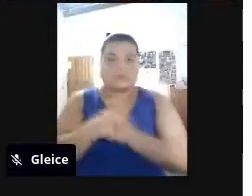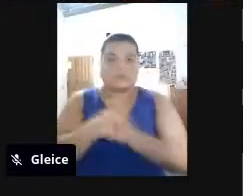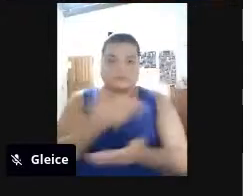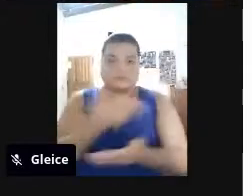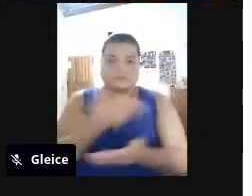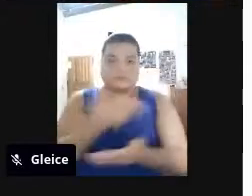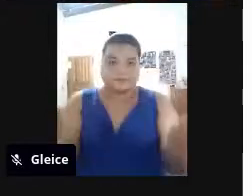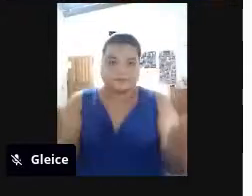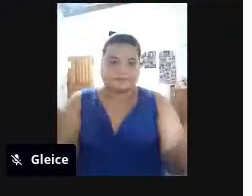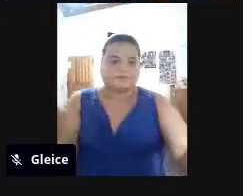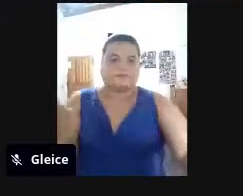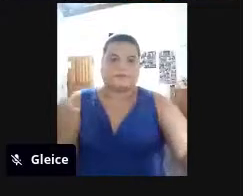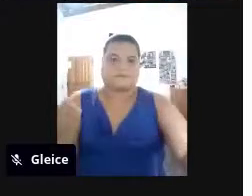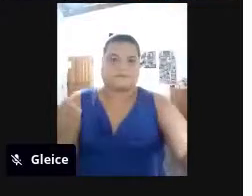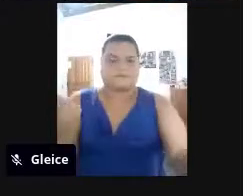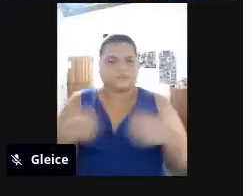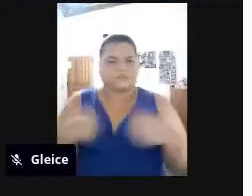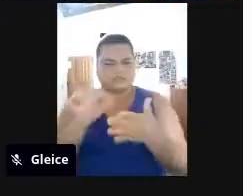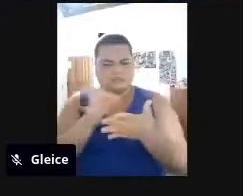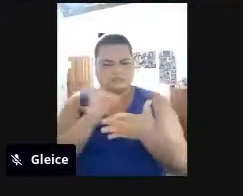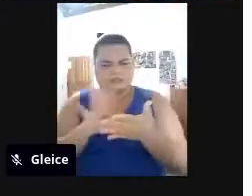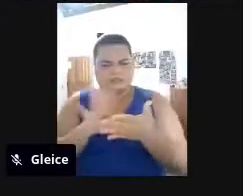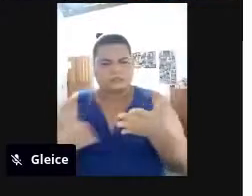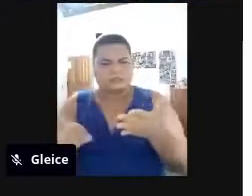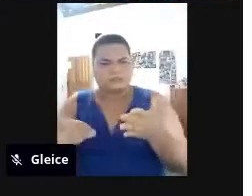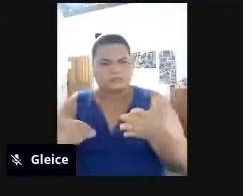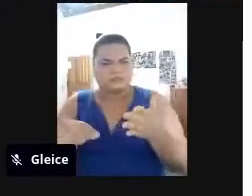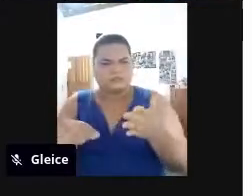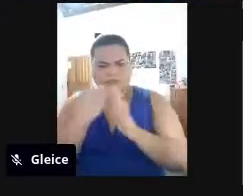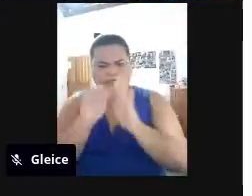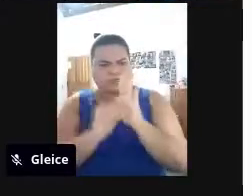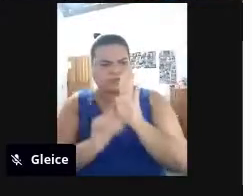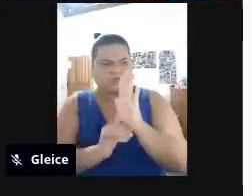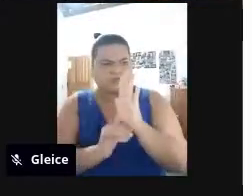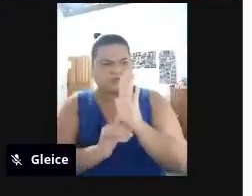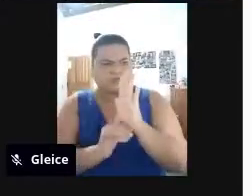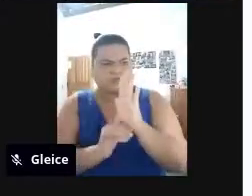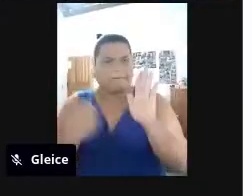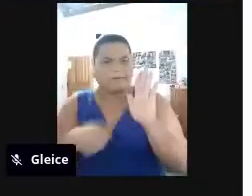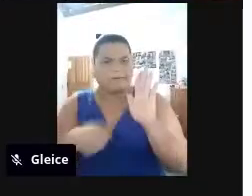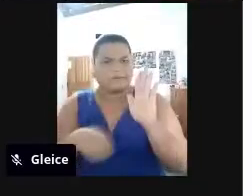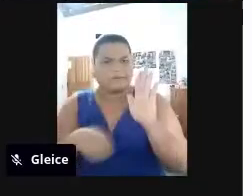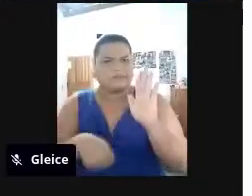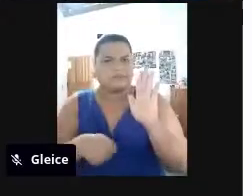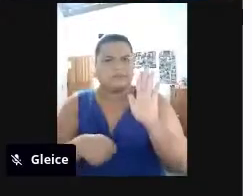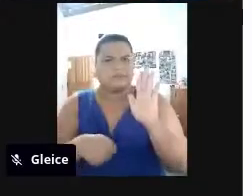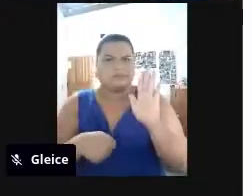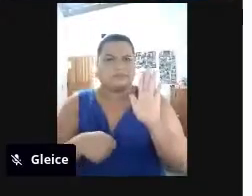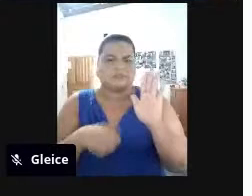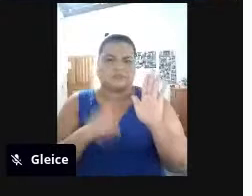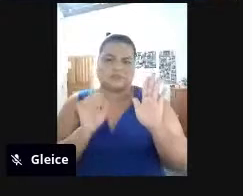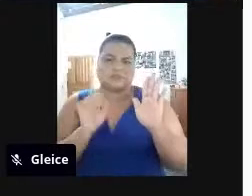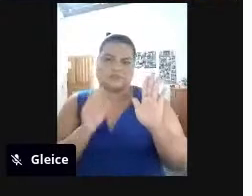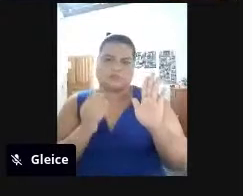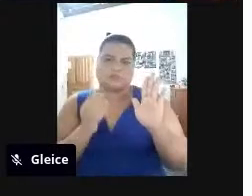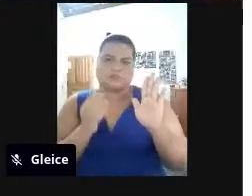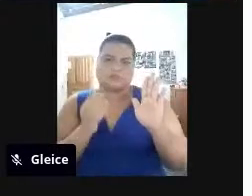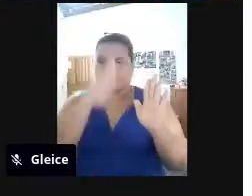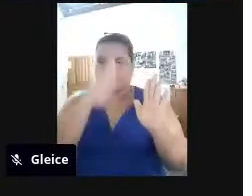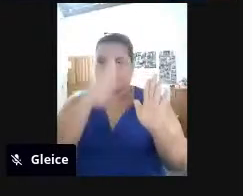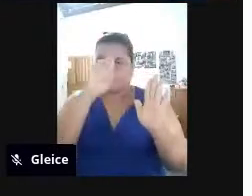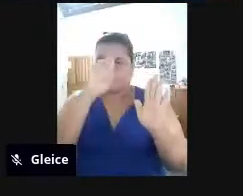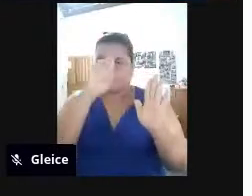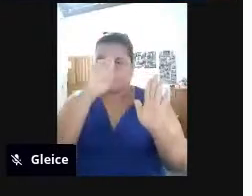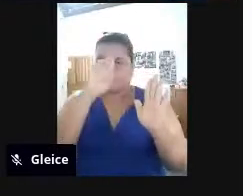tenho que prescrever essa quantidade e o indivíduo ele tem que consumir ela, por exemplo, só no almoço, só no jantar? Como